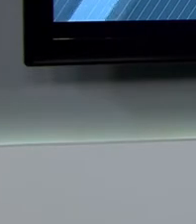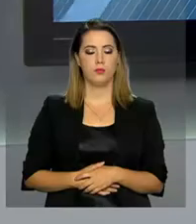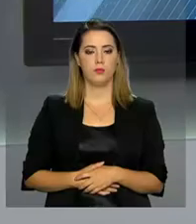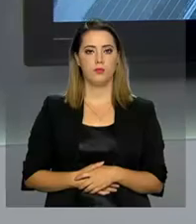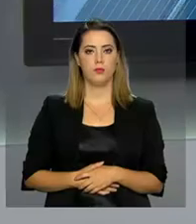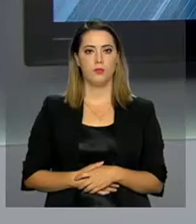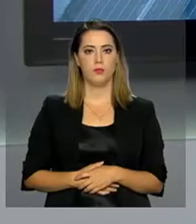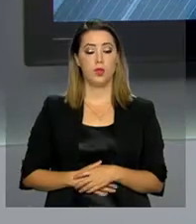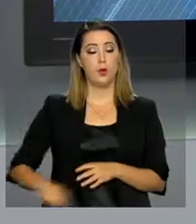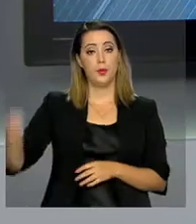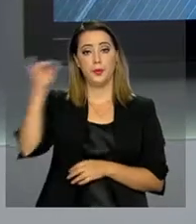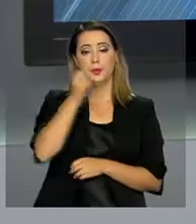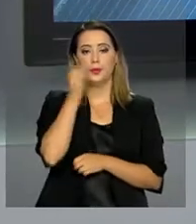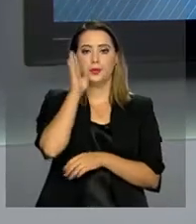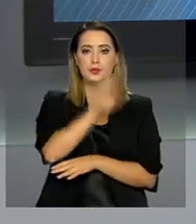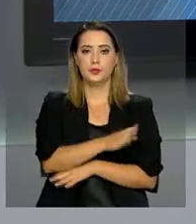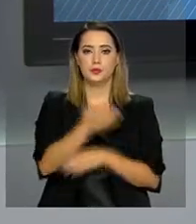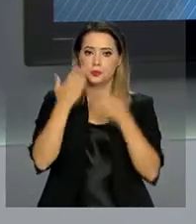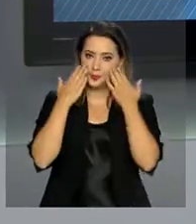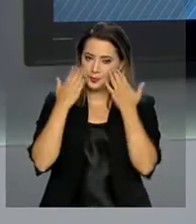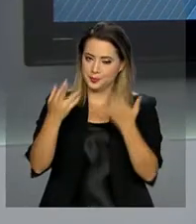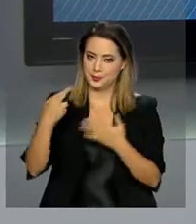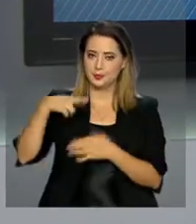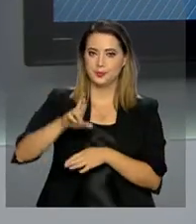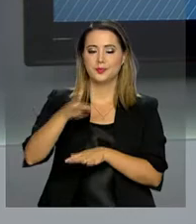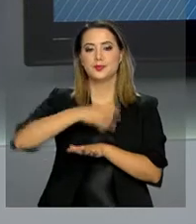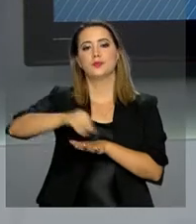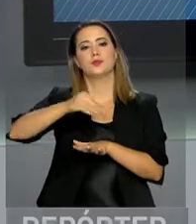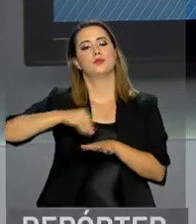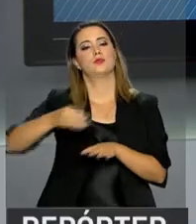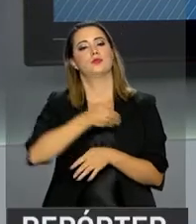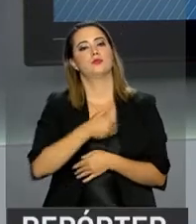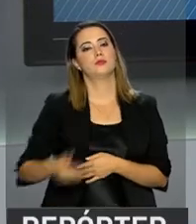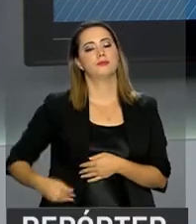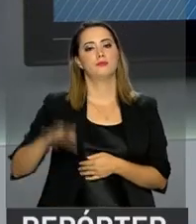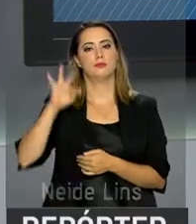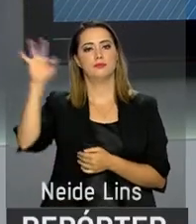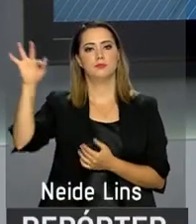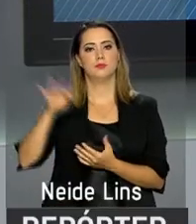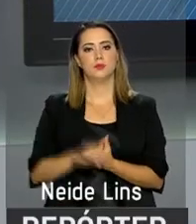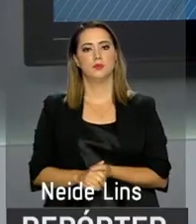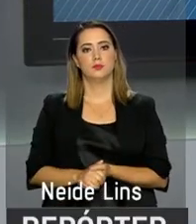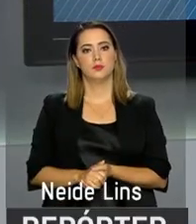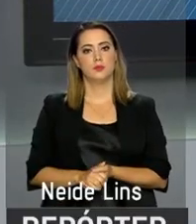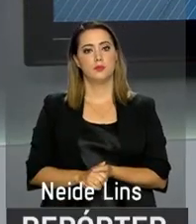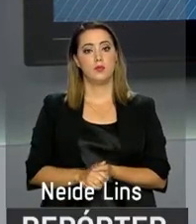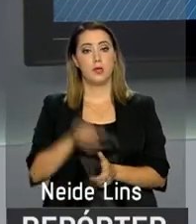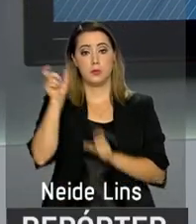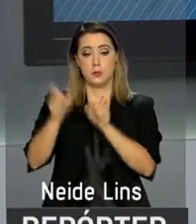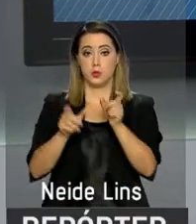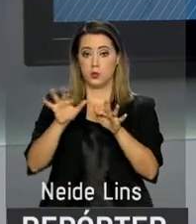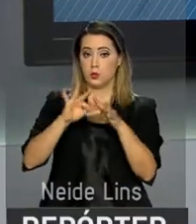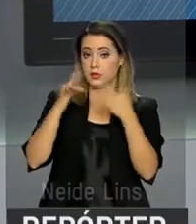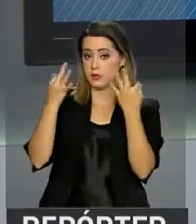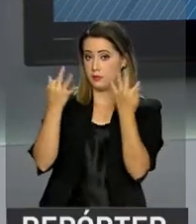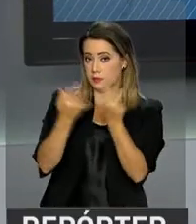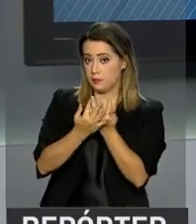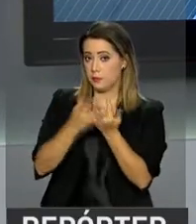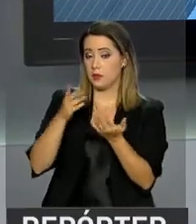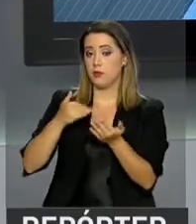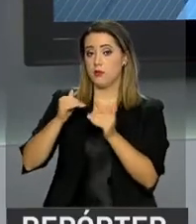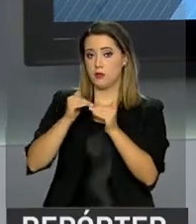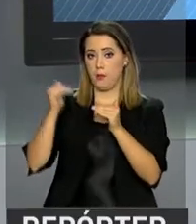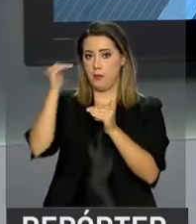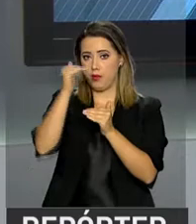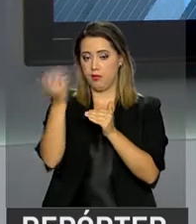olá boa tarde no ar o repórter nbr com as notícias do governo federal a intenção de consumo das famílias aumenta